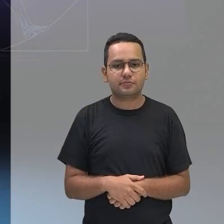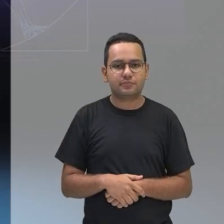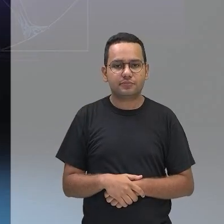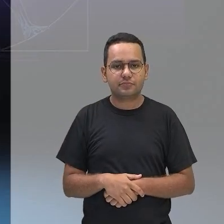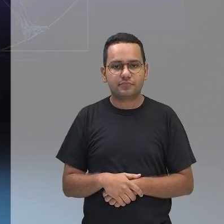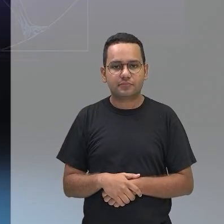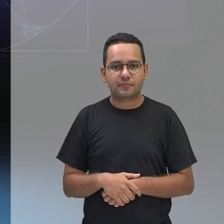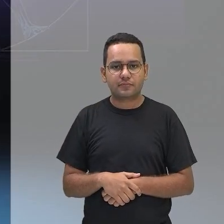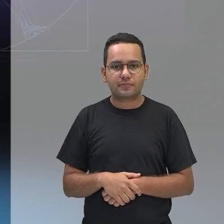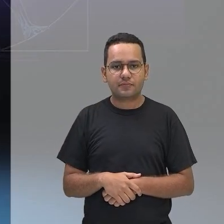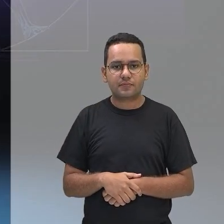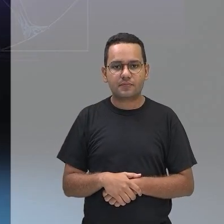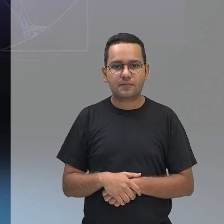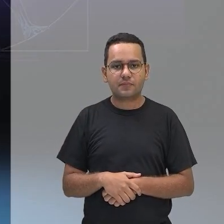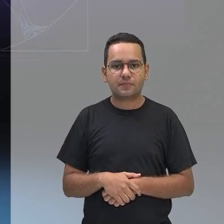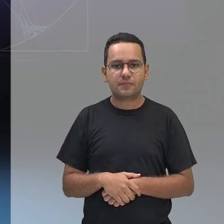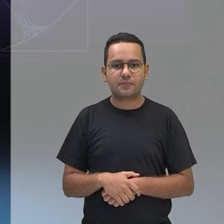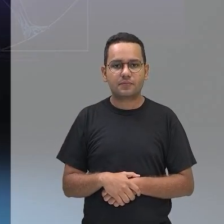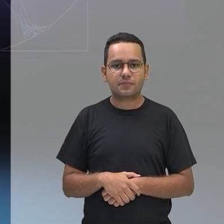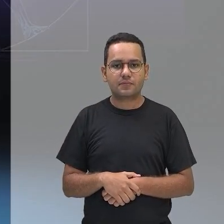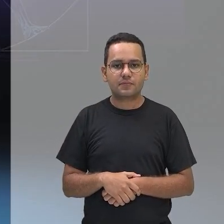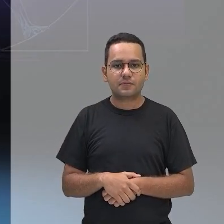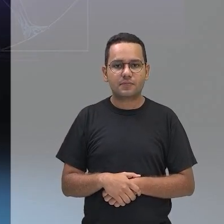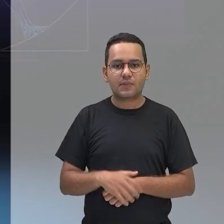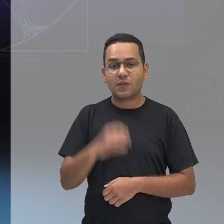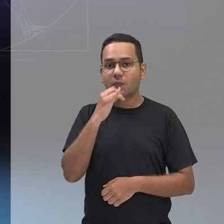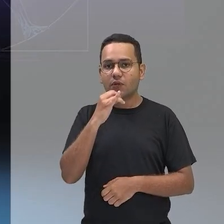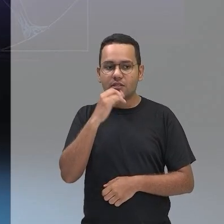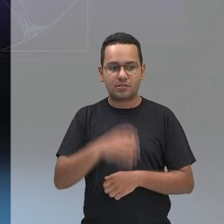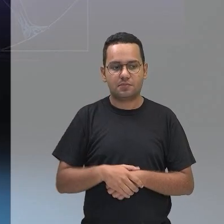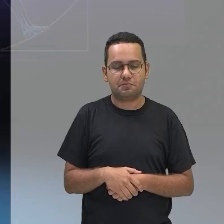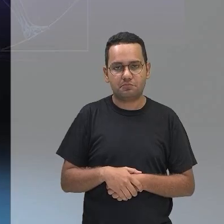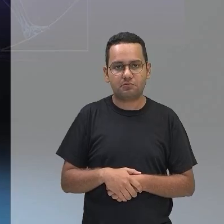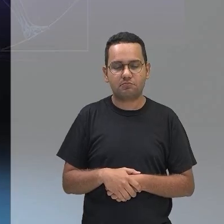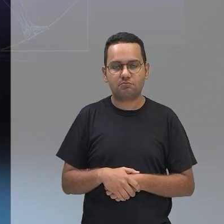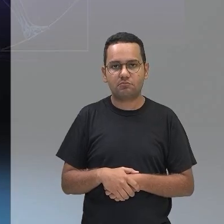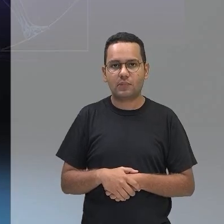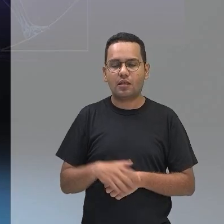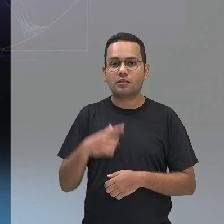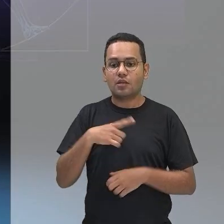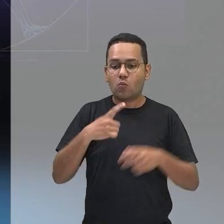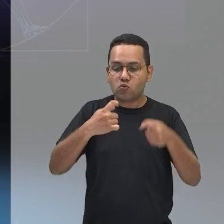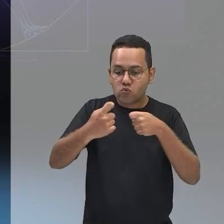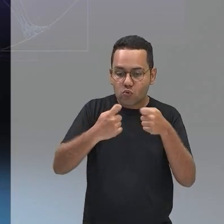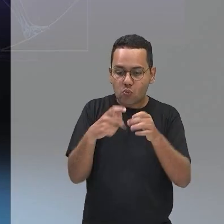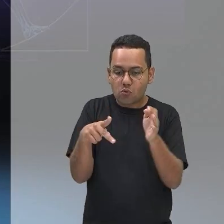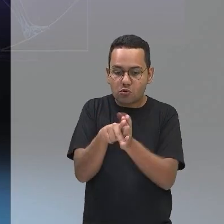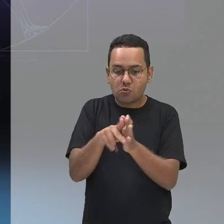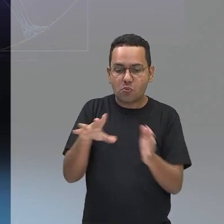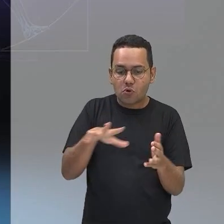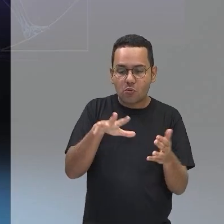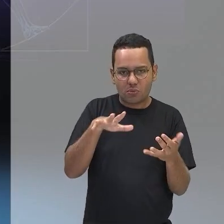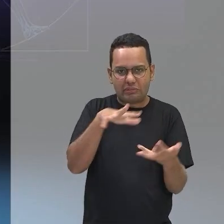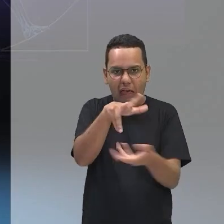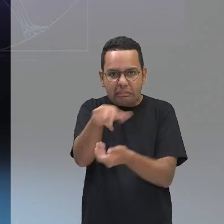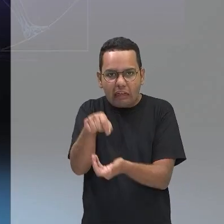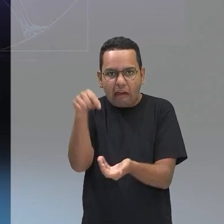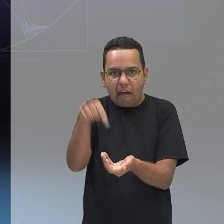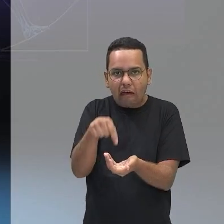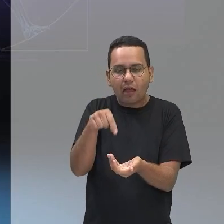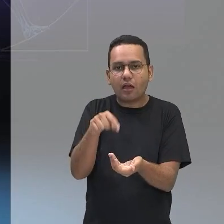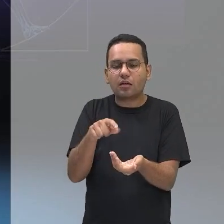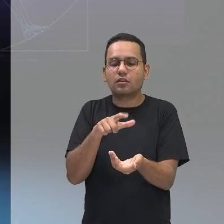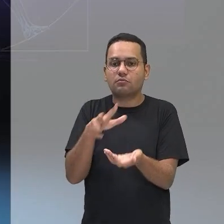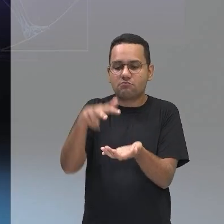para a gente não ficar igual se nós estivéssemos na Lua, né, flutuando, não é isso? Então, a mesma coisa acontece com o nosso corpo.